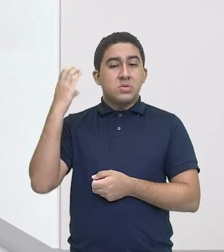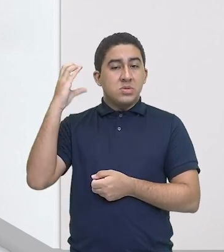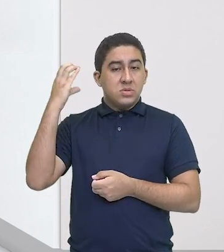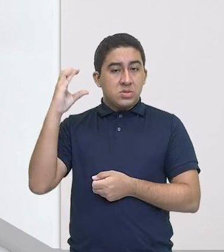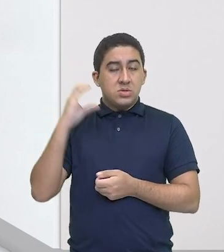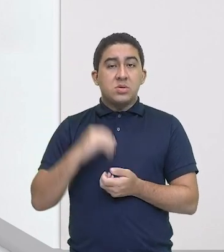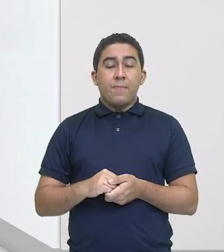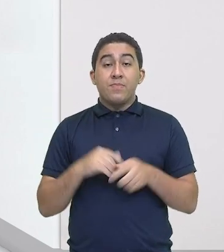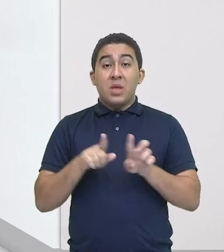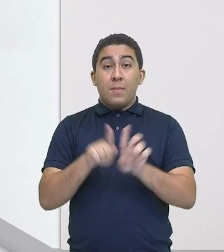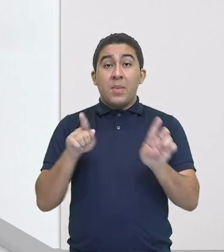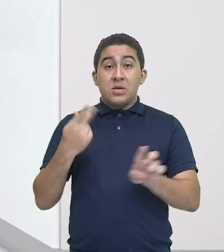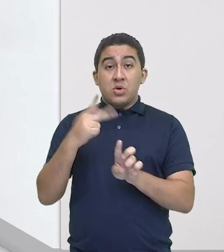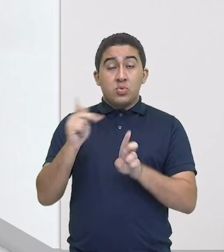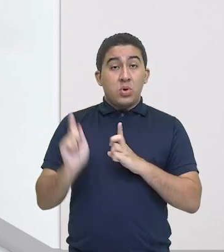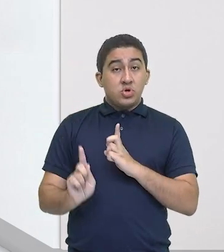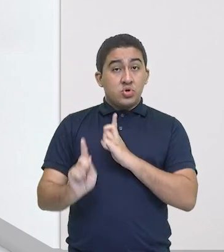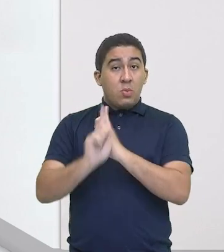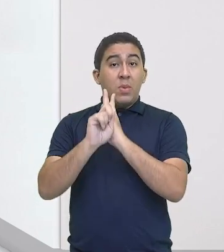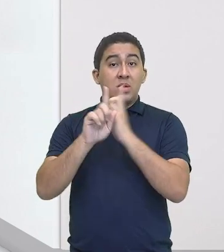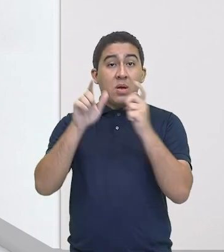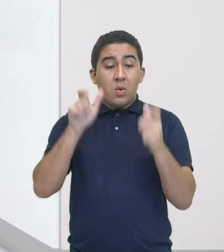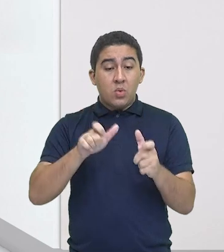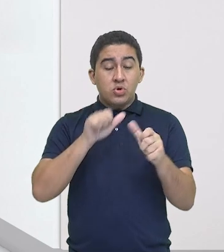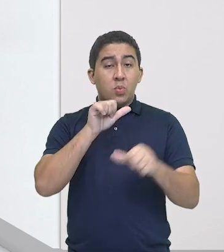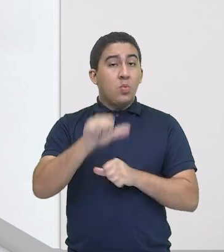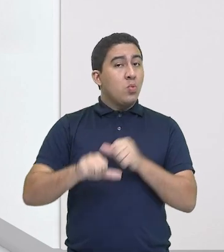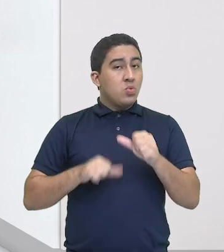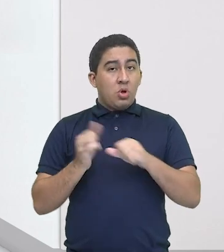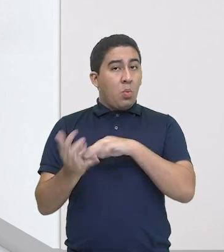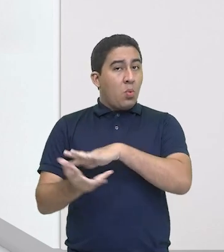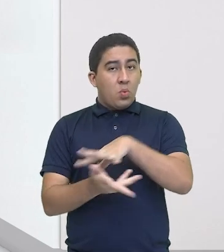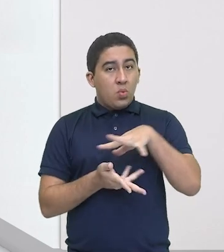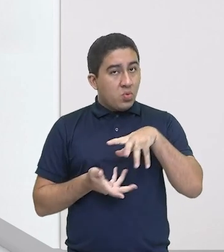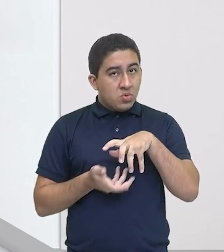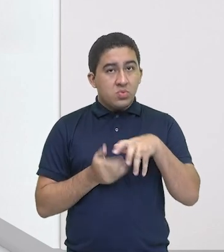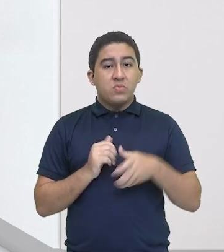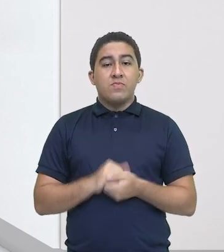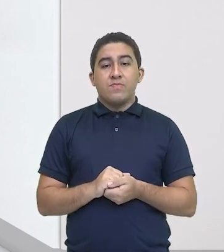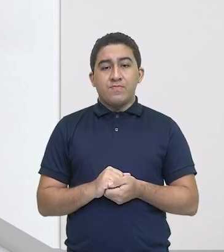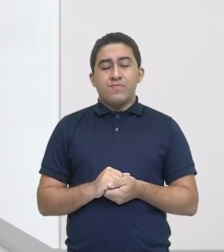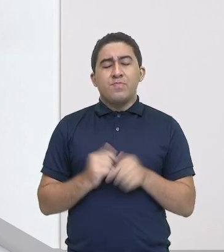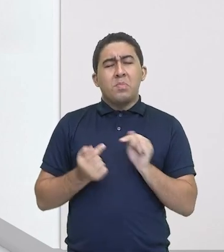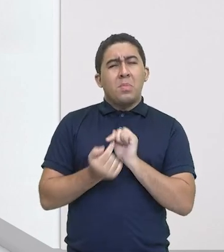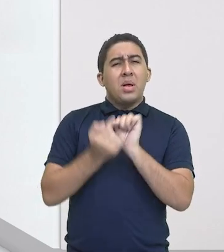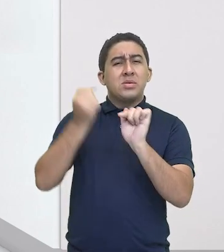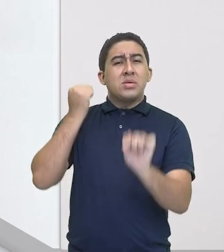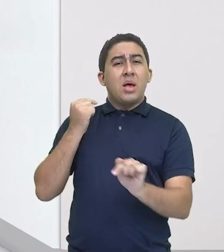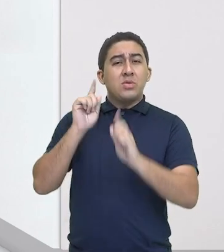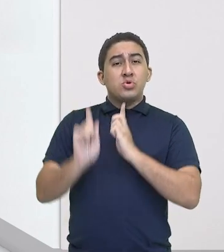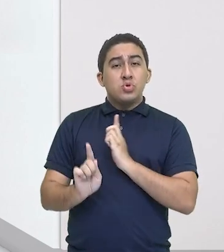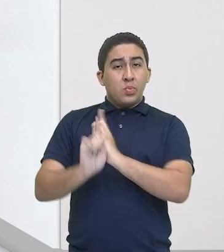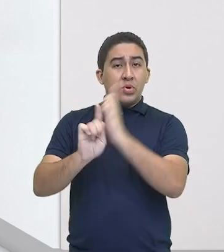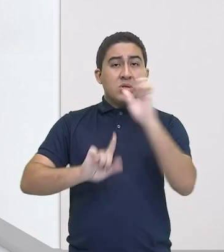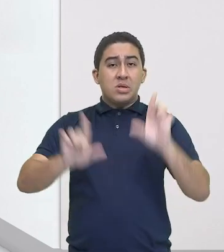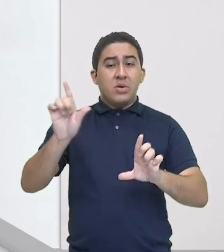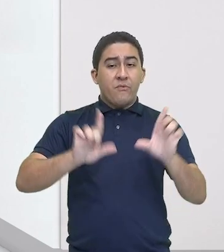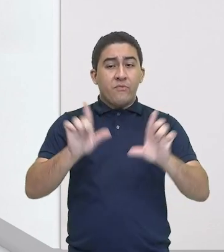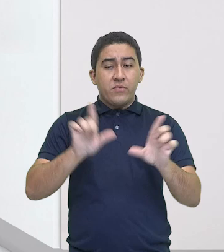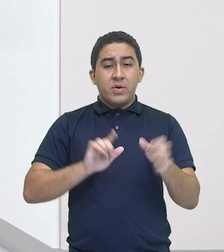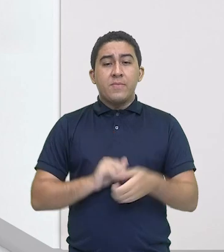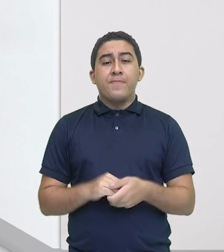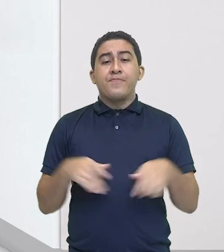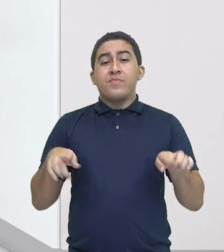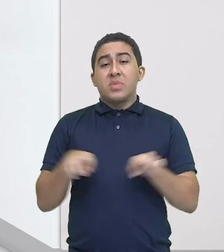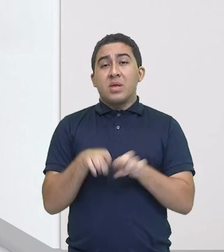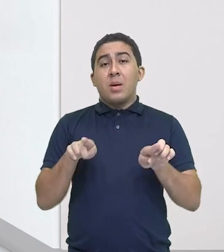cientistas, só que as suas descobertas vão mudar o mundo, né? Desde quando descobriram a televisão,